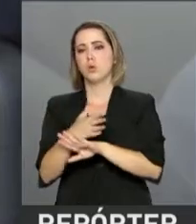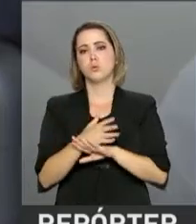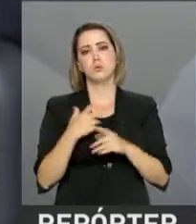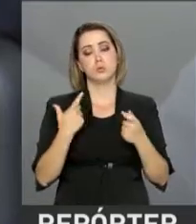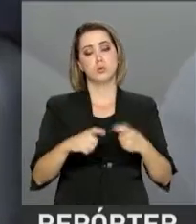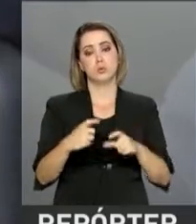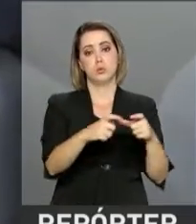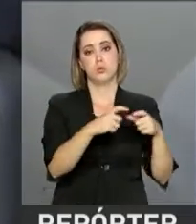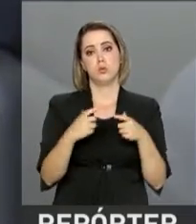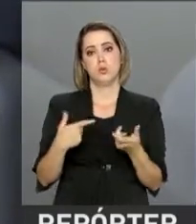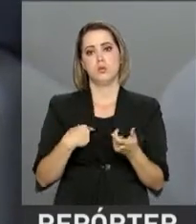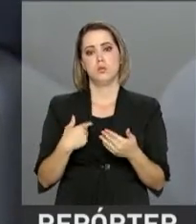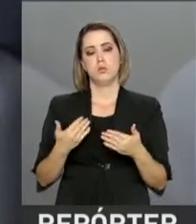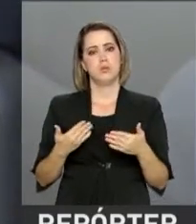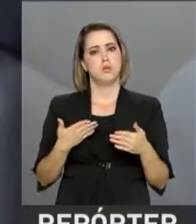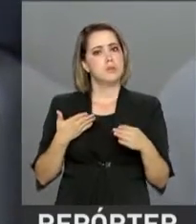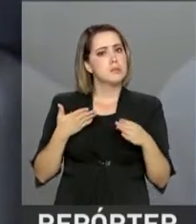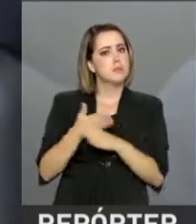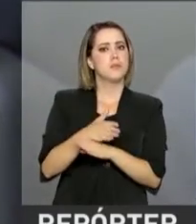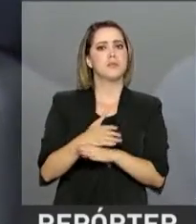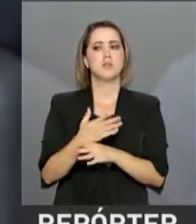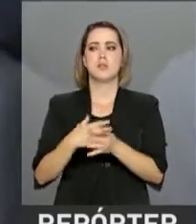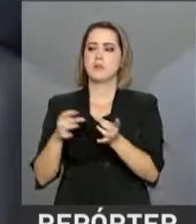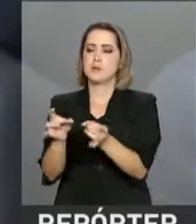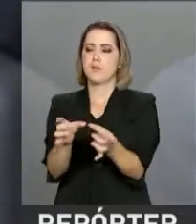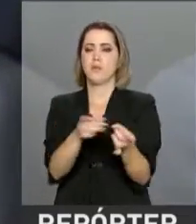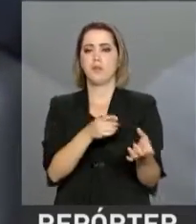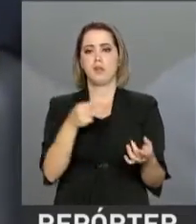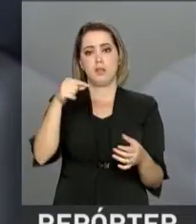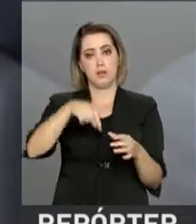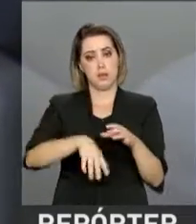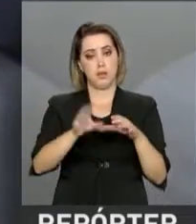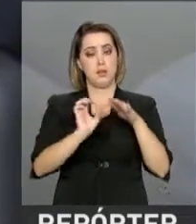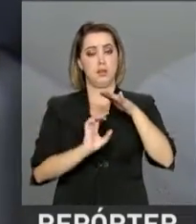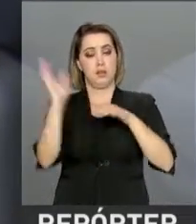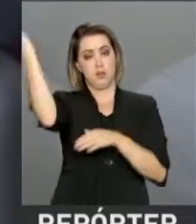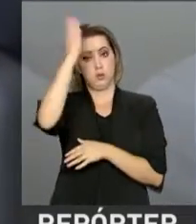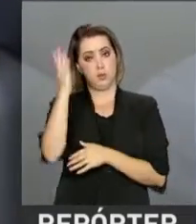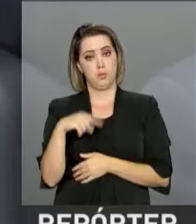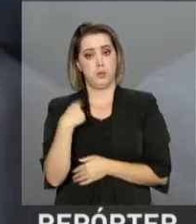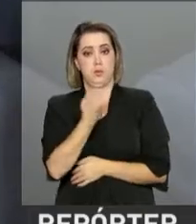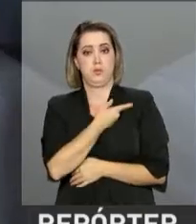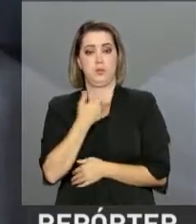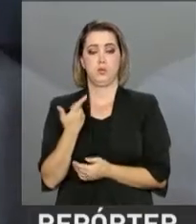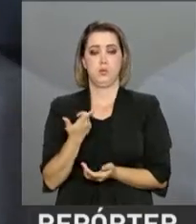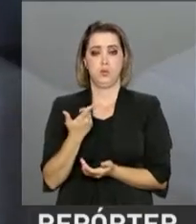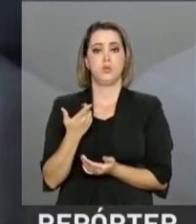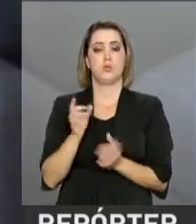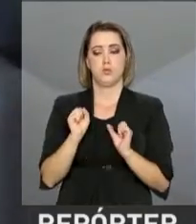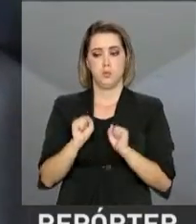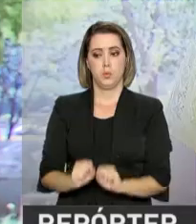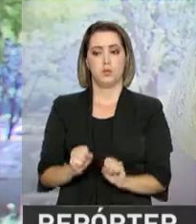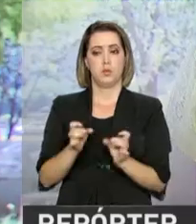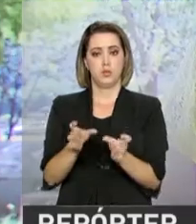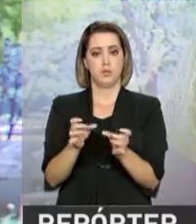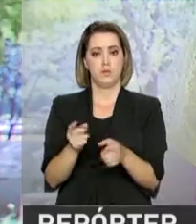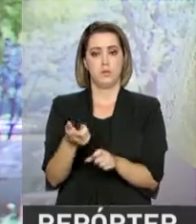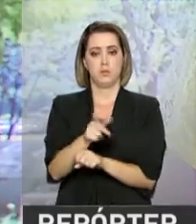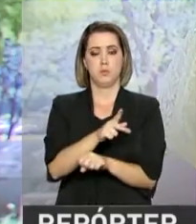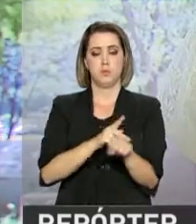de enfrentar essa concorrência aqui dentro através da nossa competitividade para exportar.